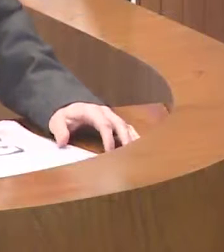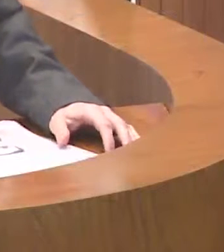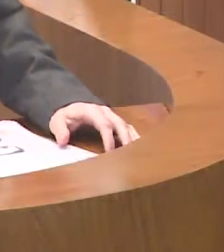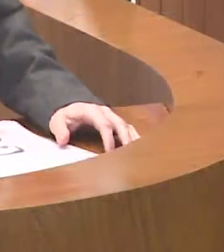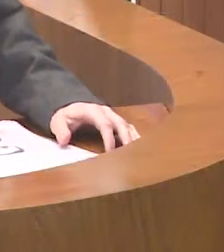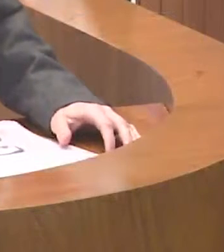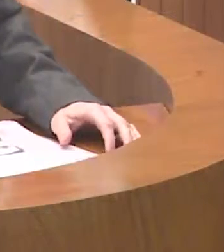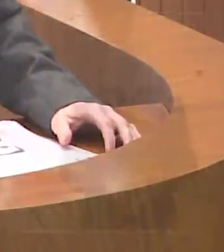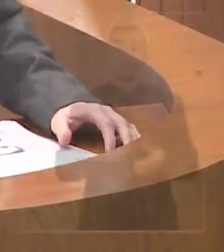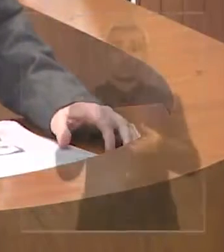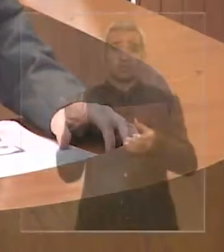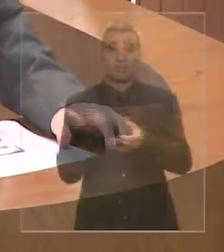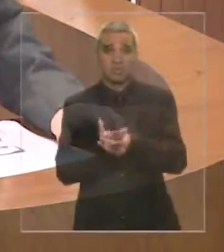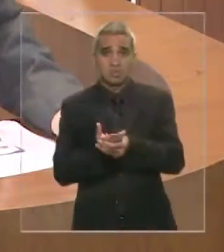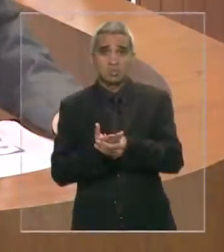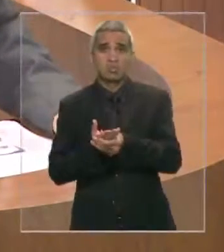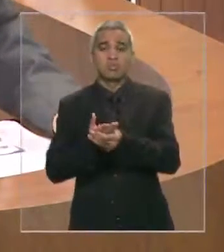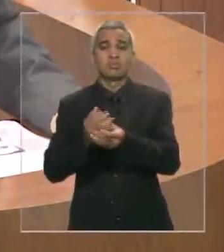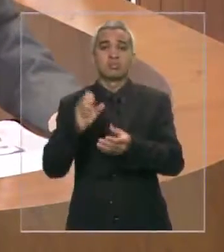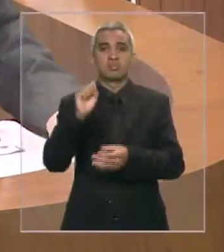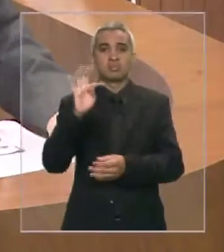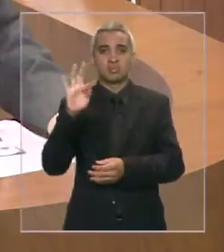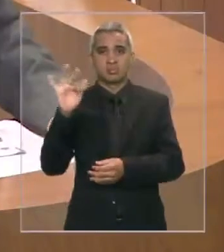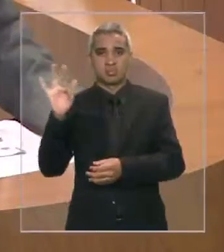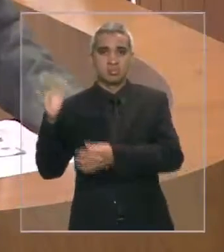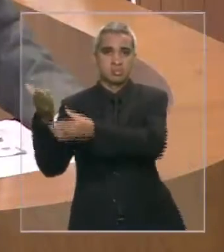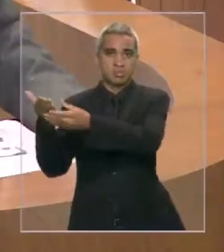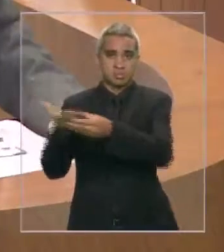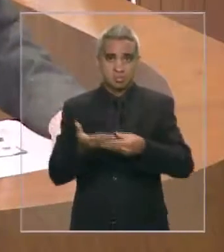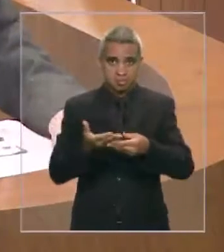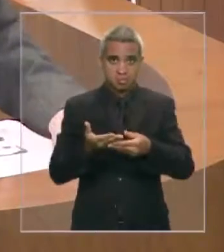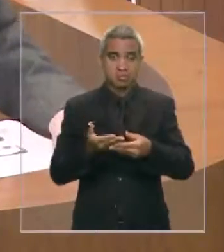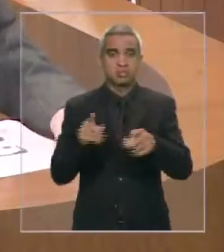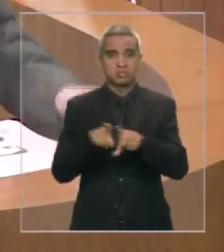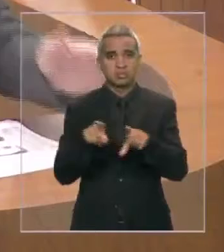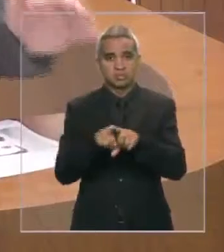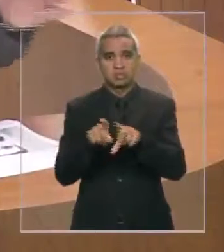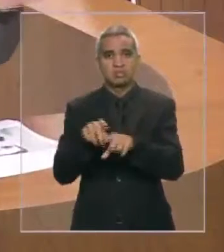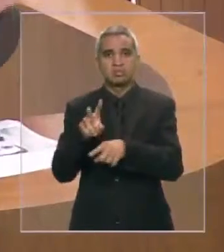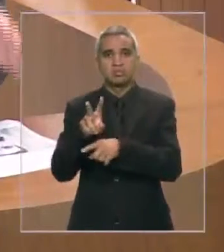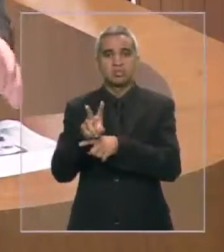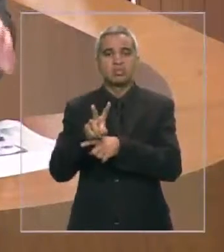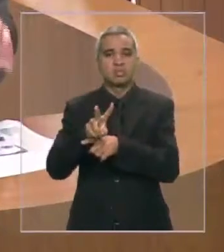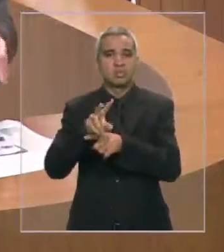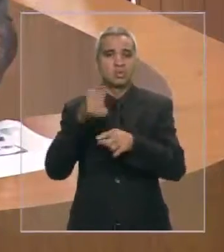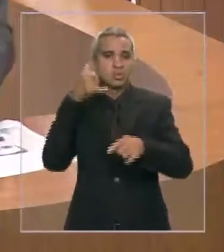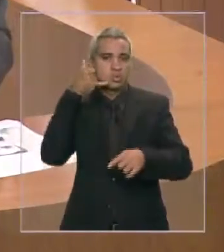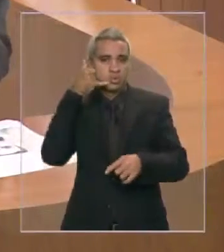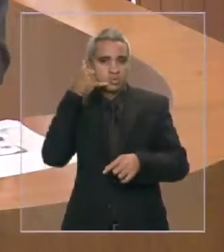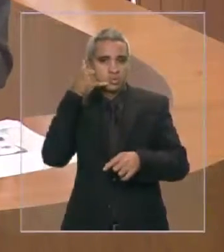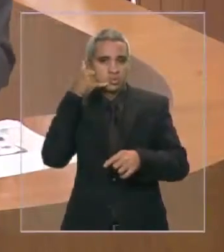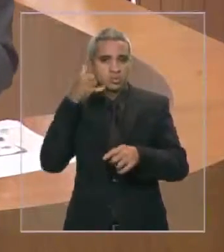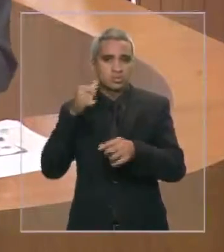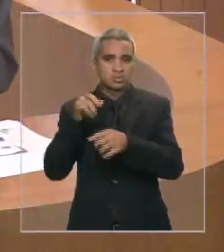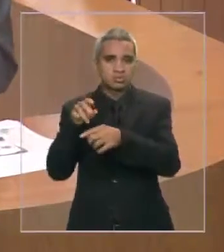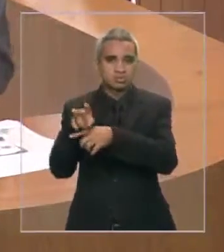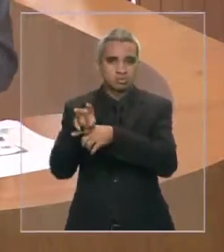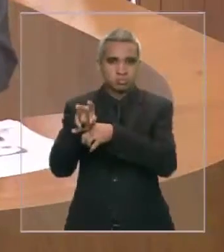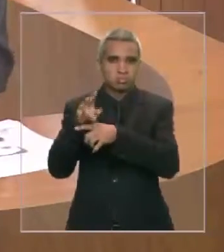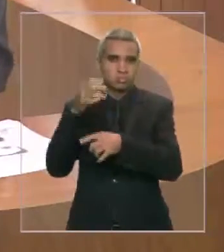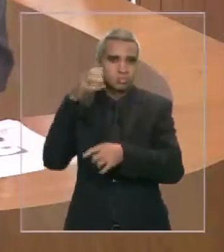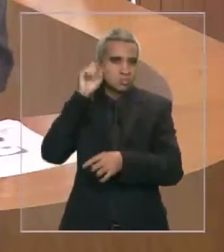pelo Supremo e ter tido a determinação de suspender as escutas telefônicas, encaminhou as escutas feitas após o